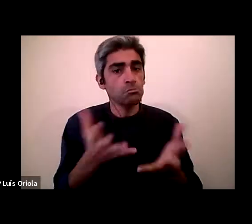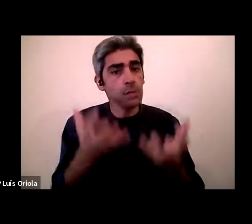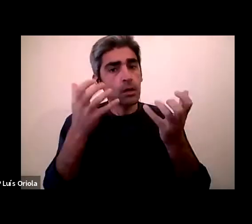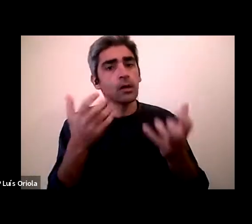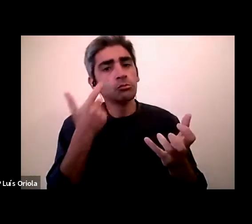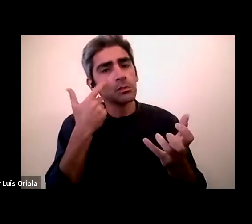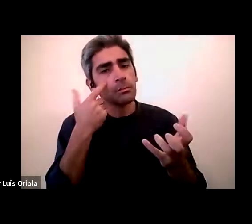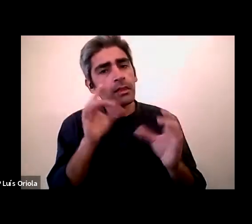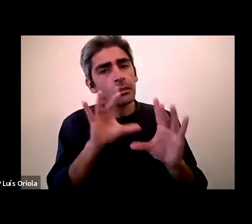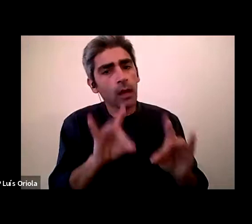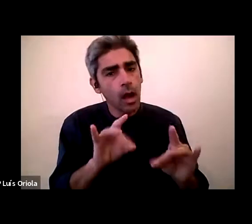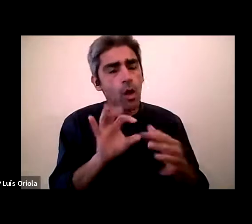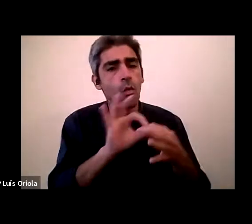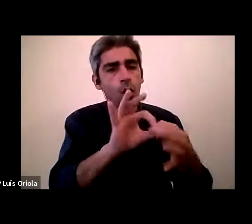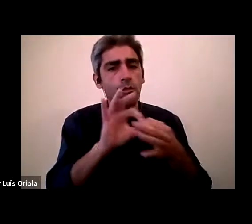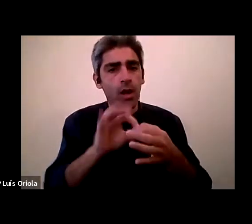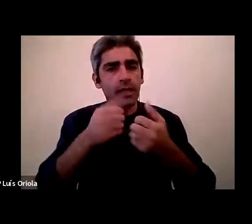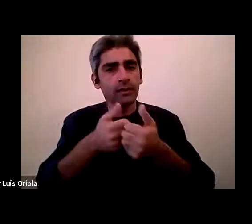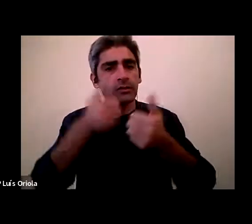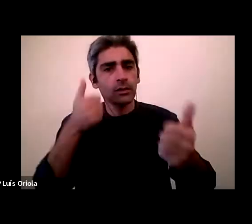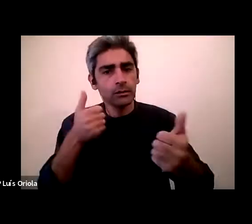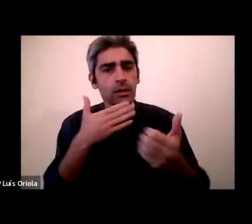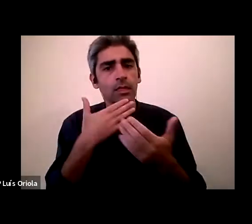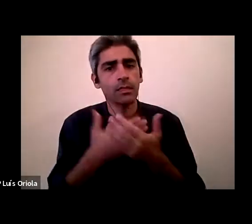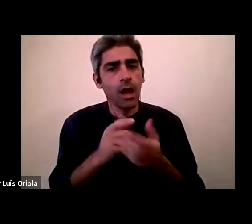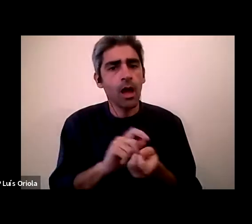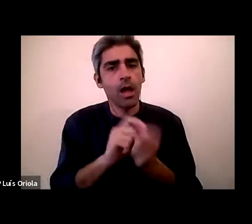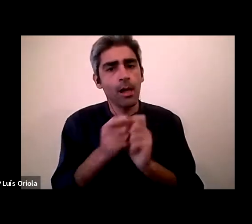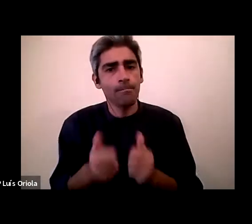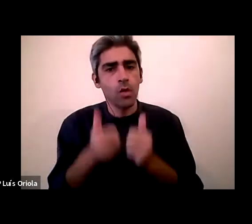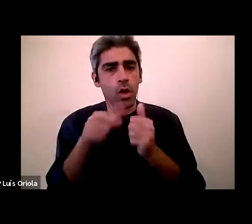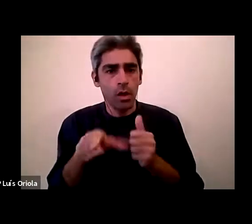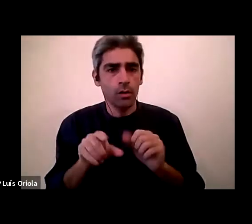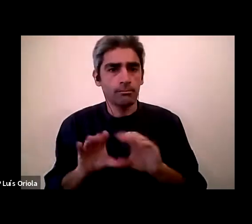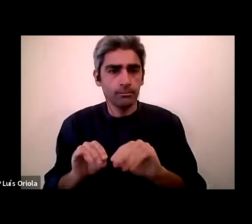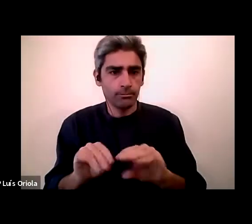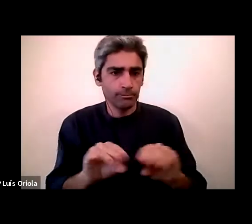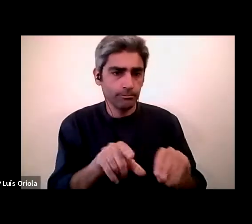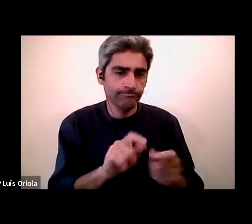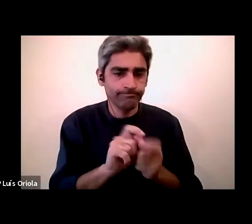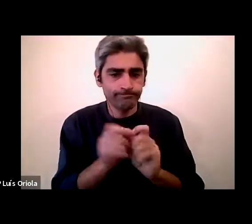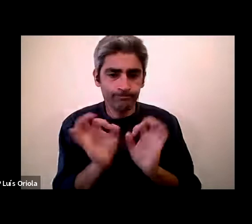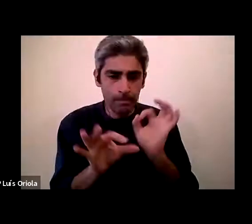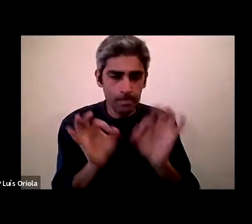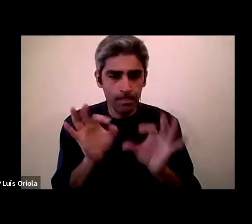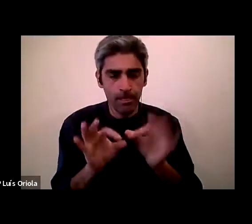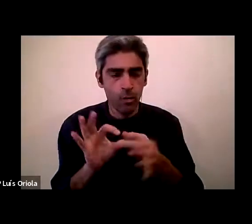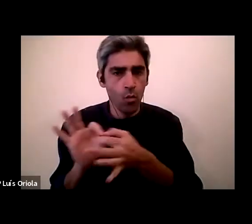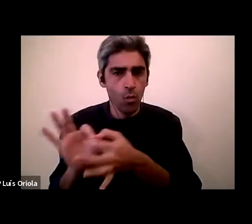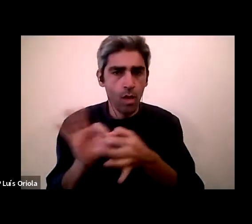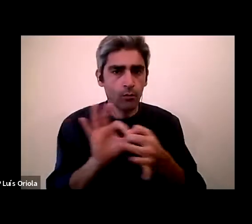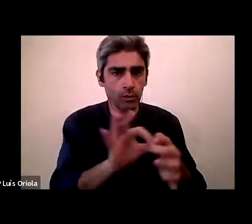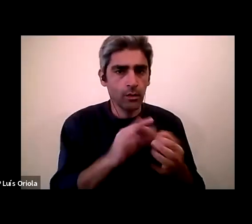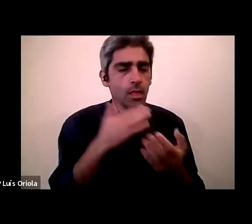experimentar, colaborar à distância, a melhorar esta ferramenta, a contribuir de forma colaborativa também para